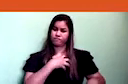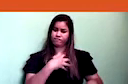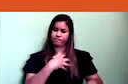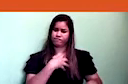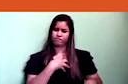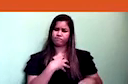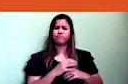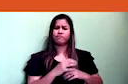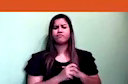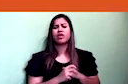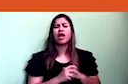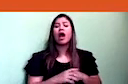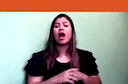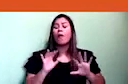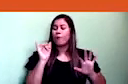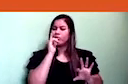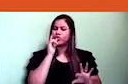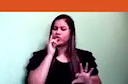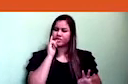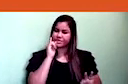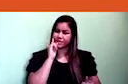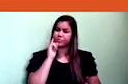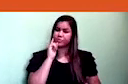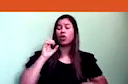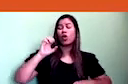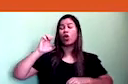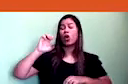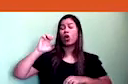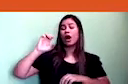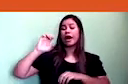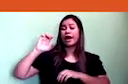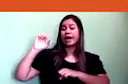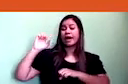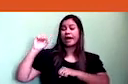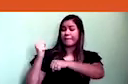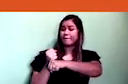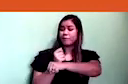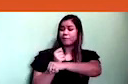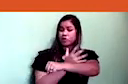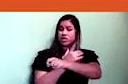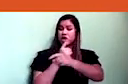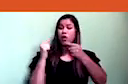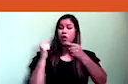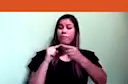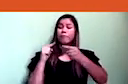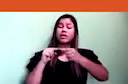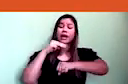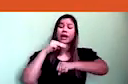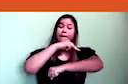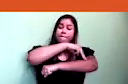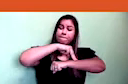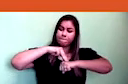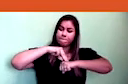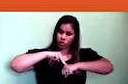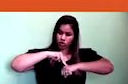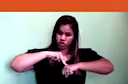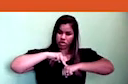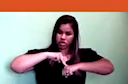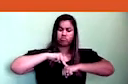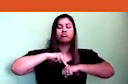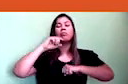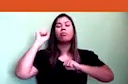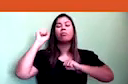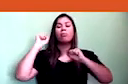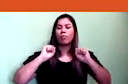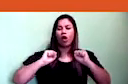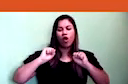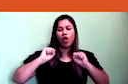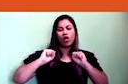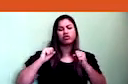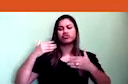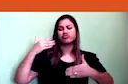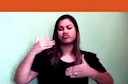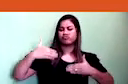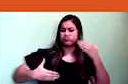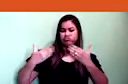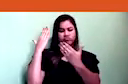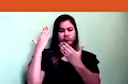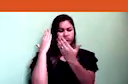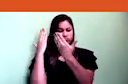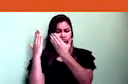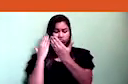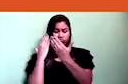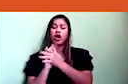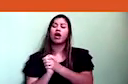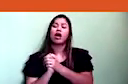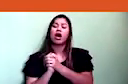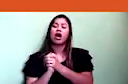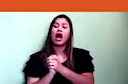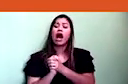é deparada, né, ou que é confrontada no dia a dia, ela, que pode ser psíquica ou física, ela, ao ser acionada, ela